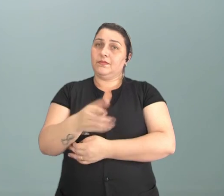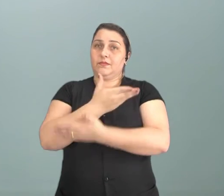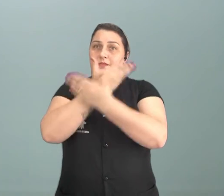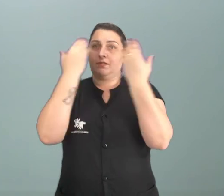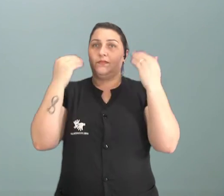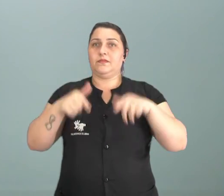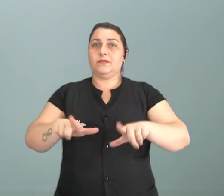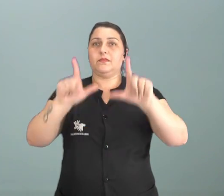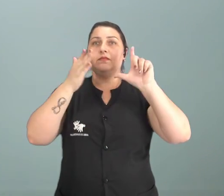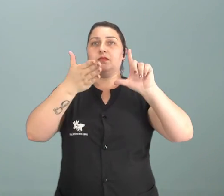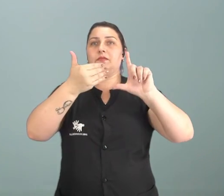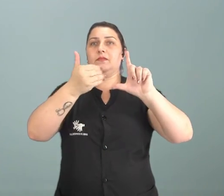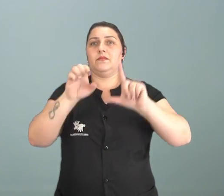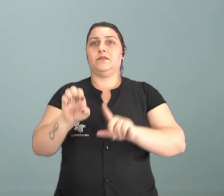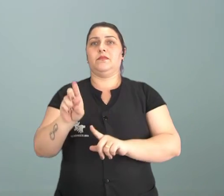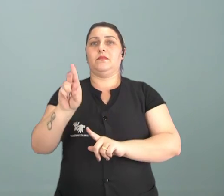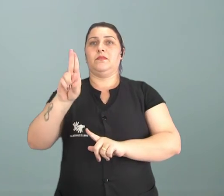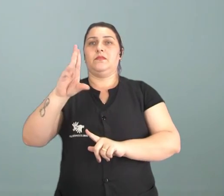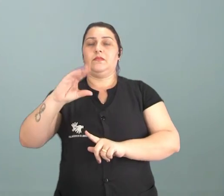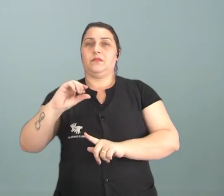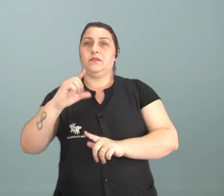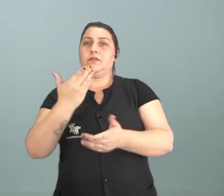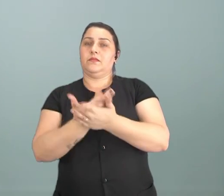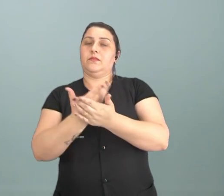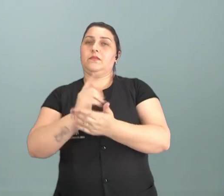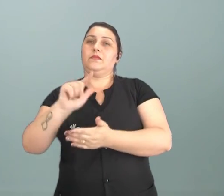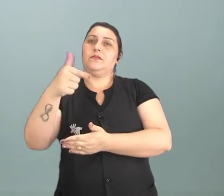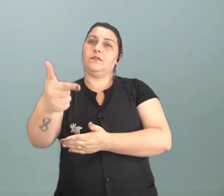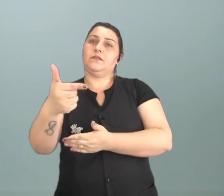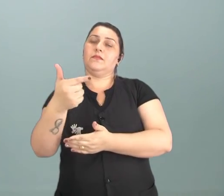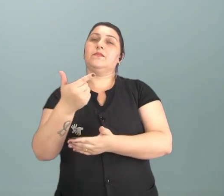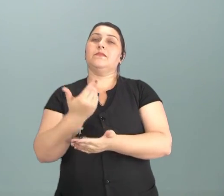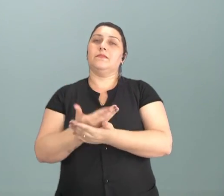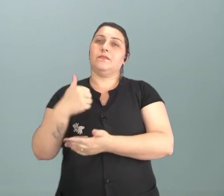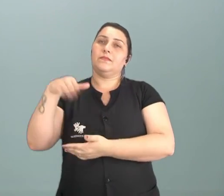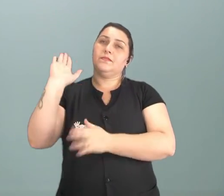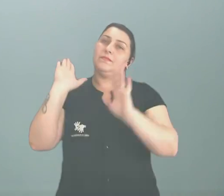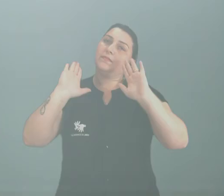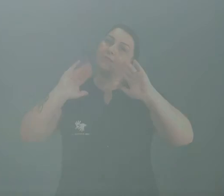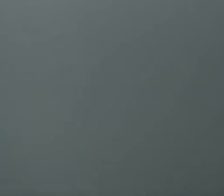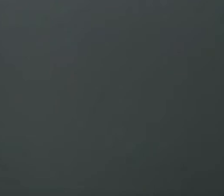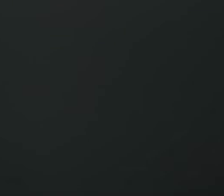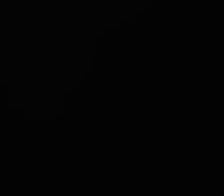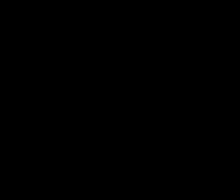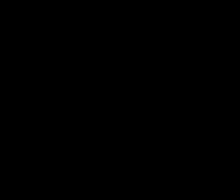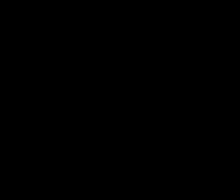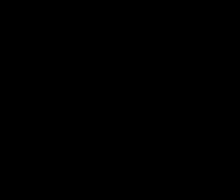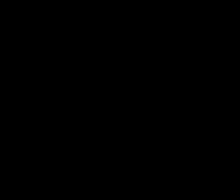esqueça de acessar a plataforma Eduque, para você ter acesso a essa aula e às outras mais. Tchau, tchau!